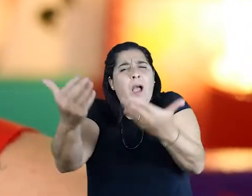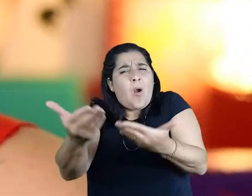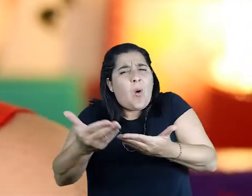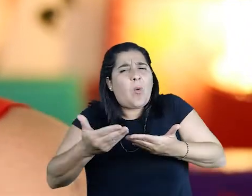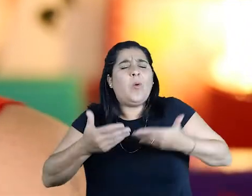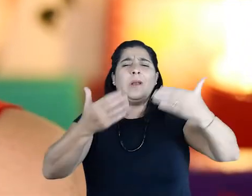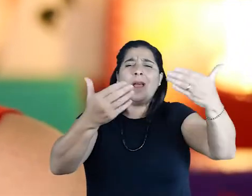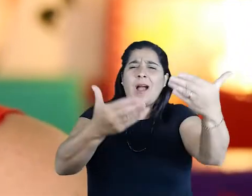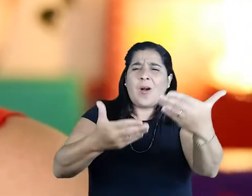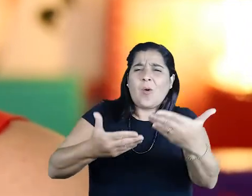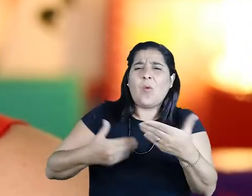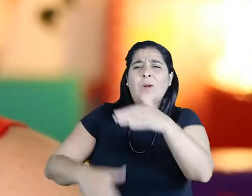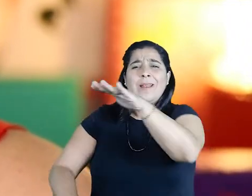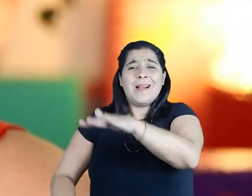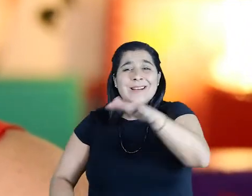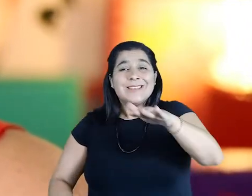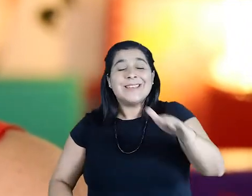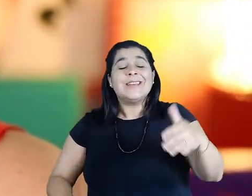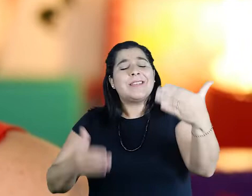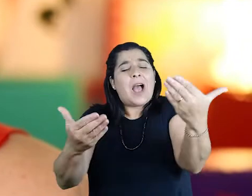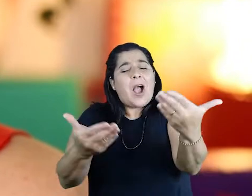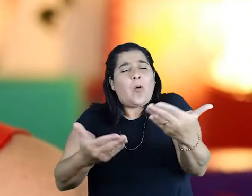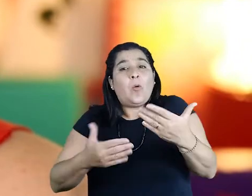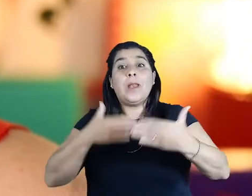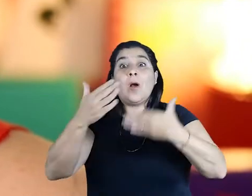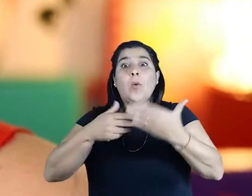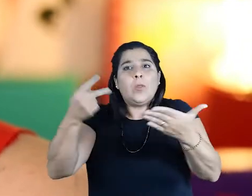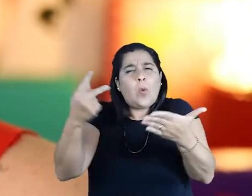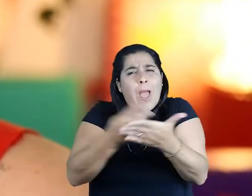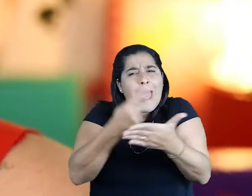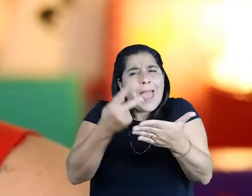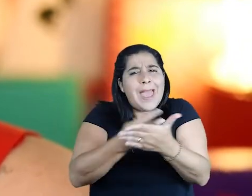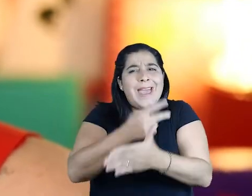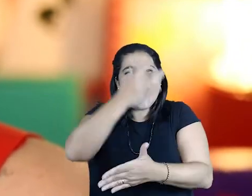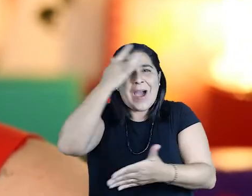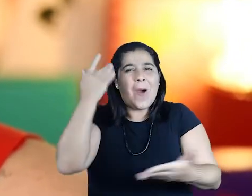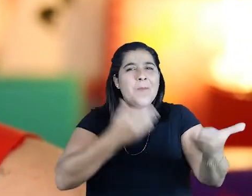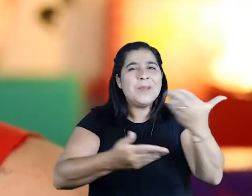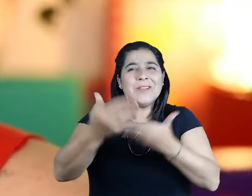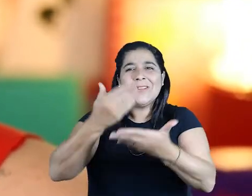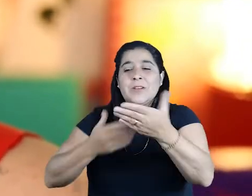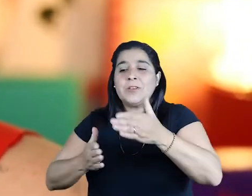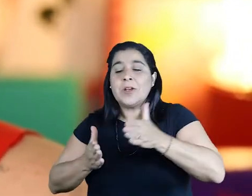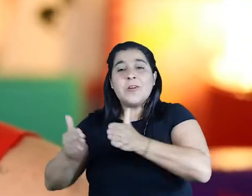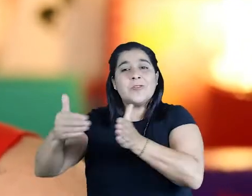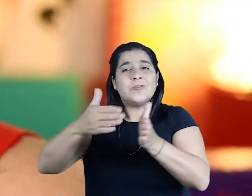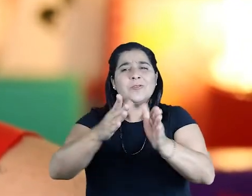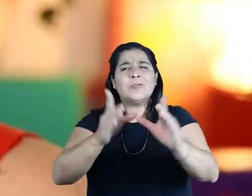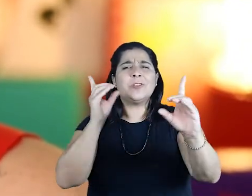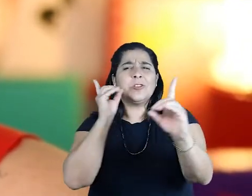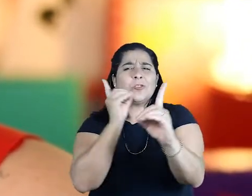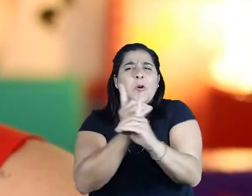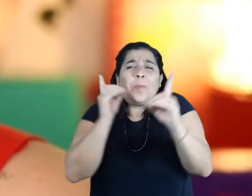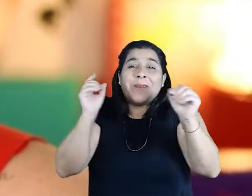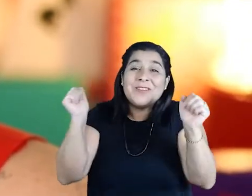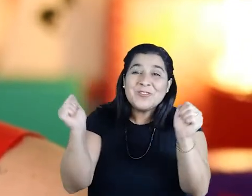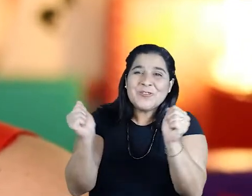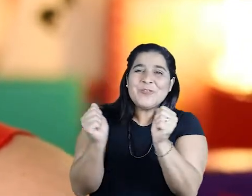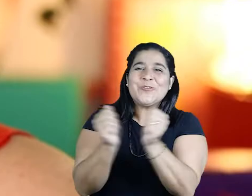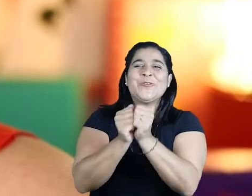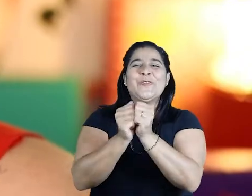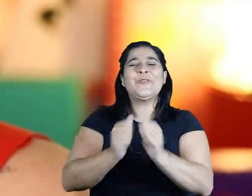crianças, acolham vocês também, mediadores, quando erram. A gente faz um caminho e descobre esse caminho à medida em que a